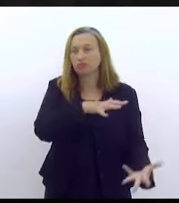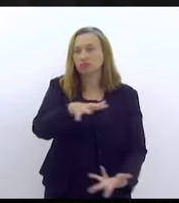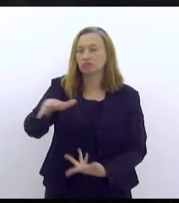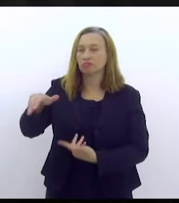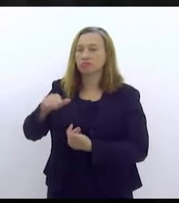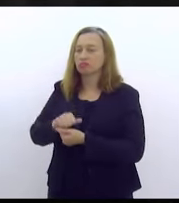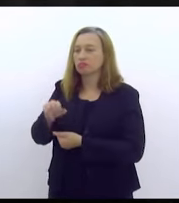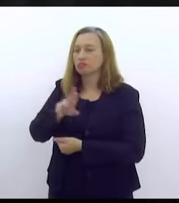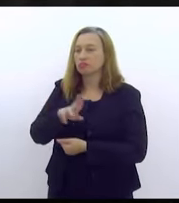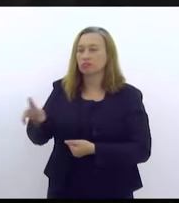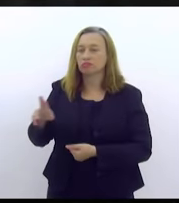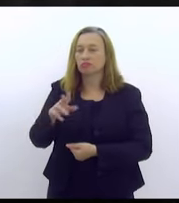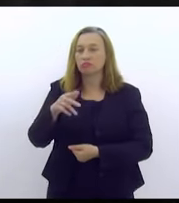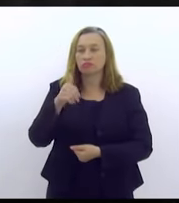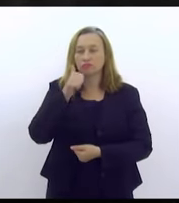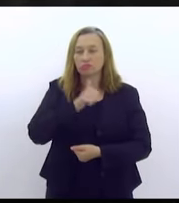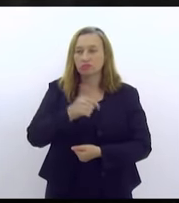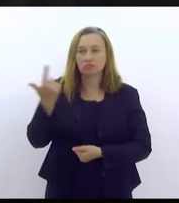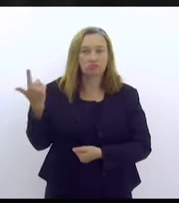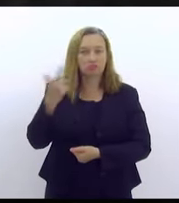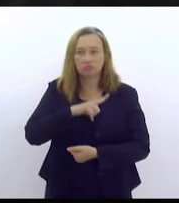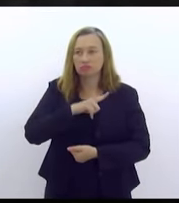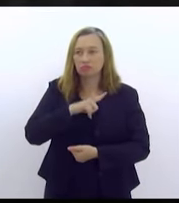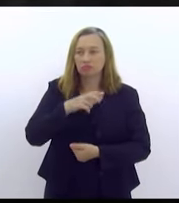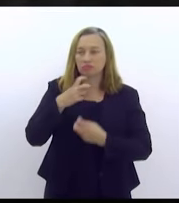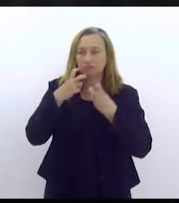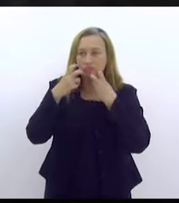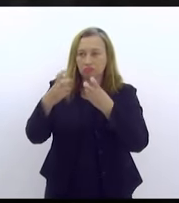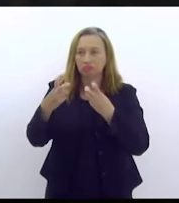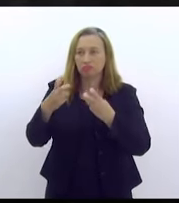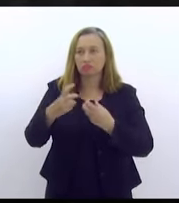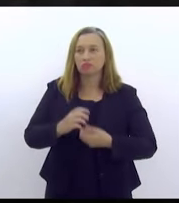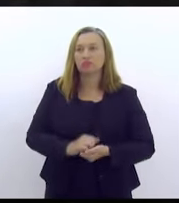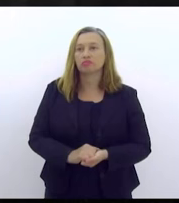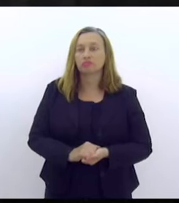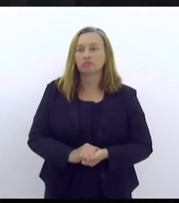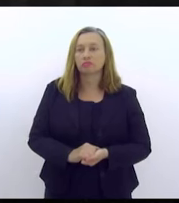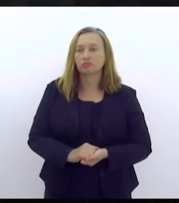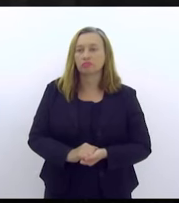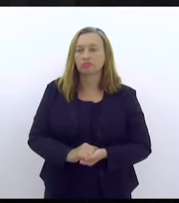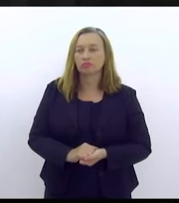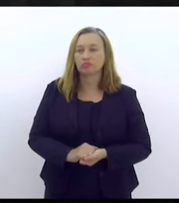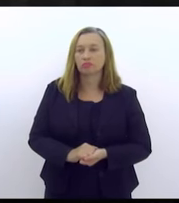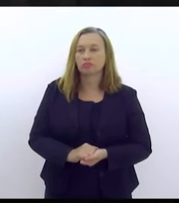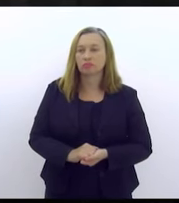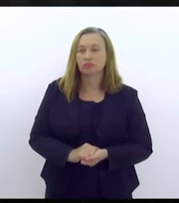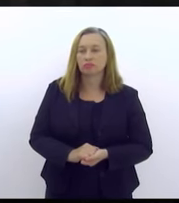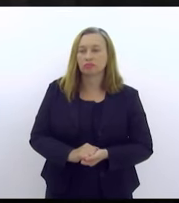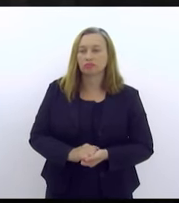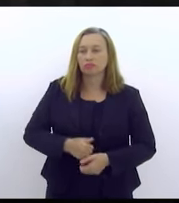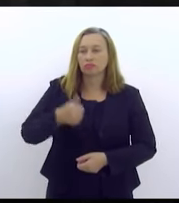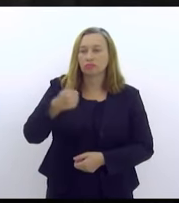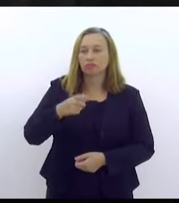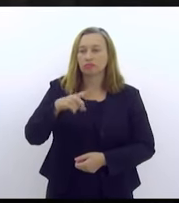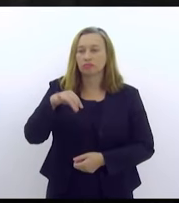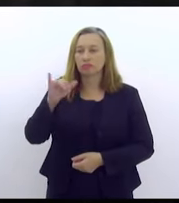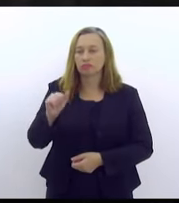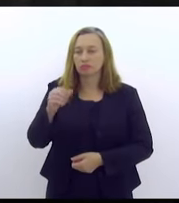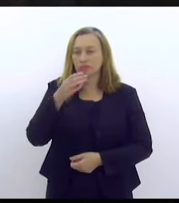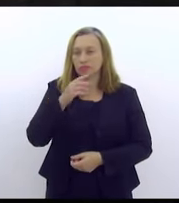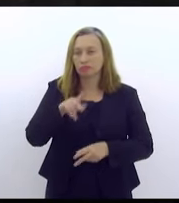em nome das mulheres que não conseguem mais gritar. Michal Herzog, primeira-dama de